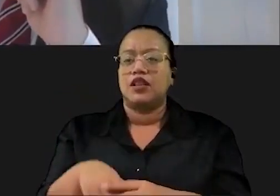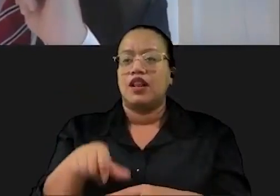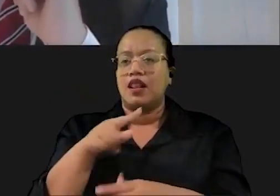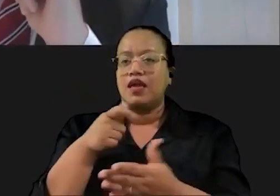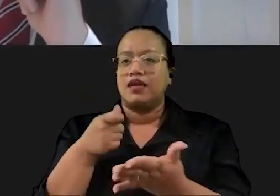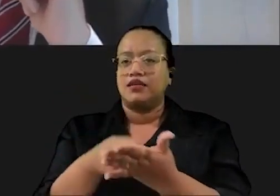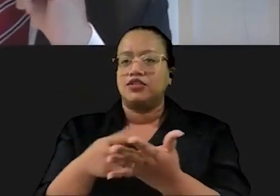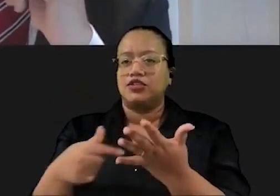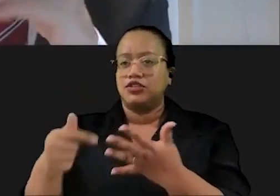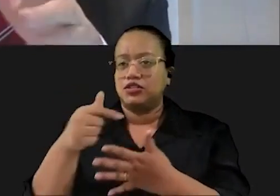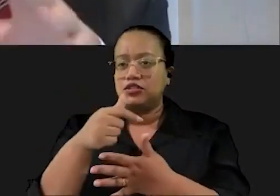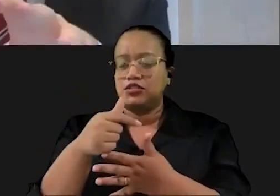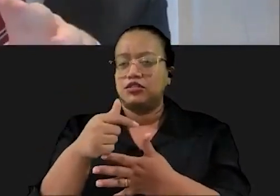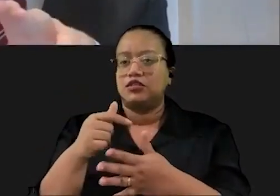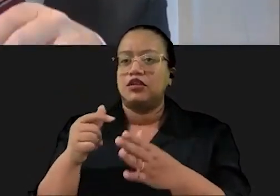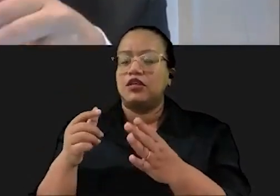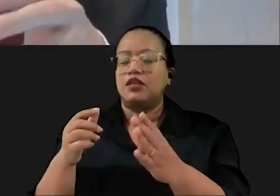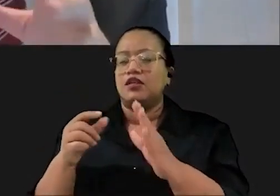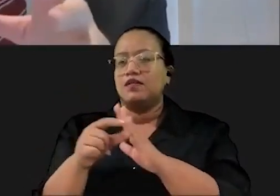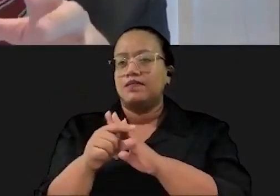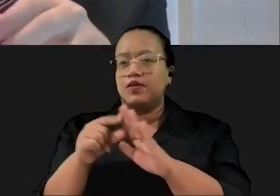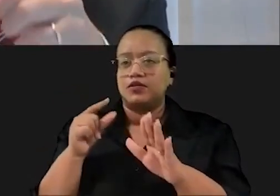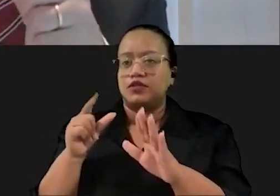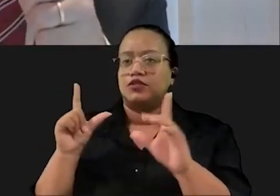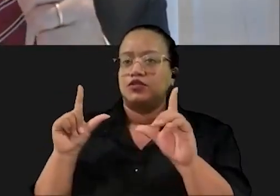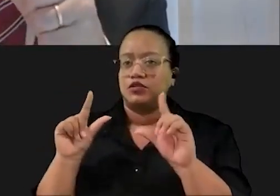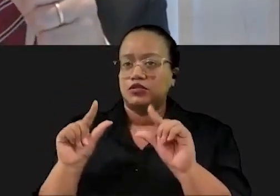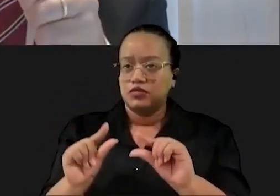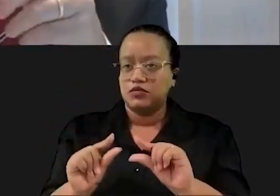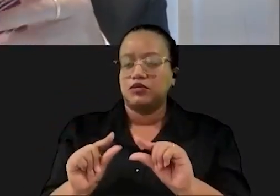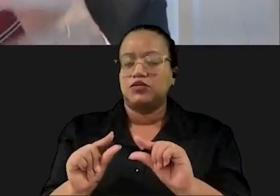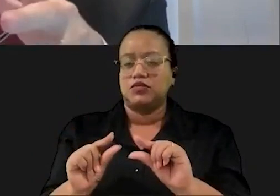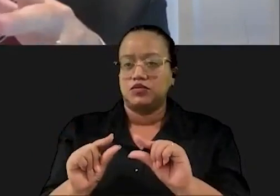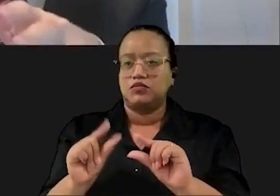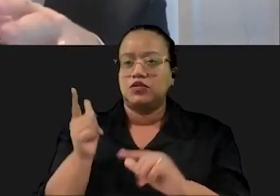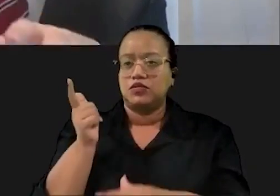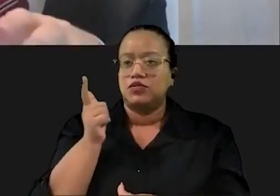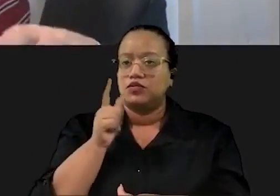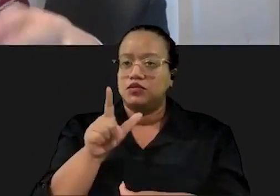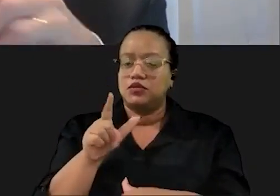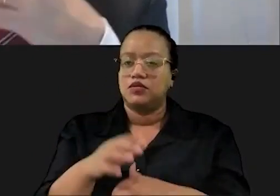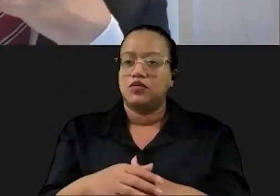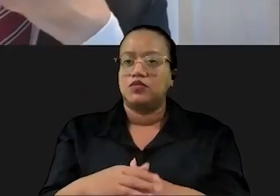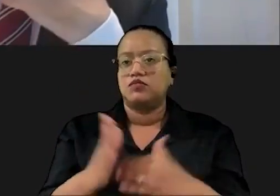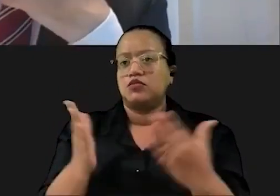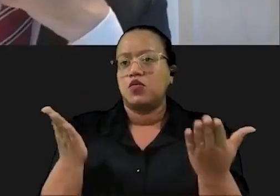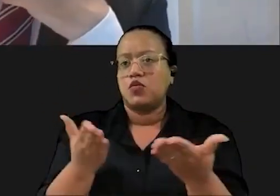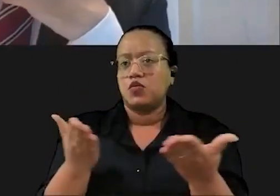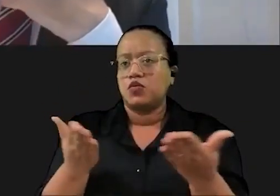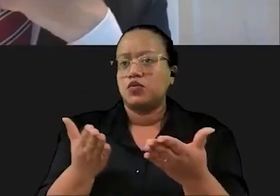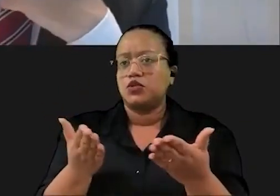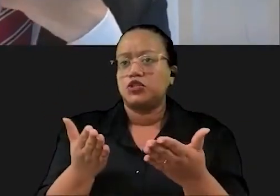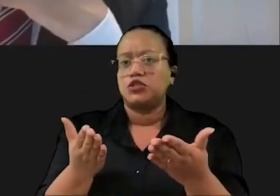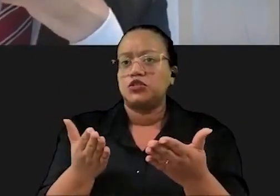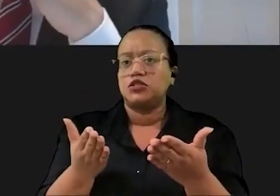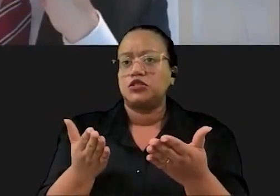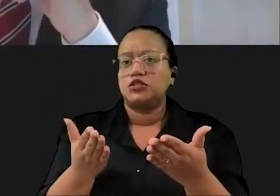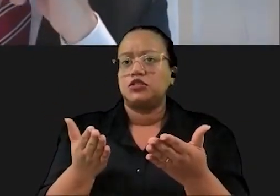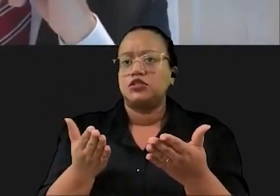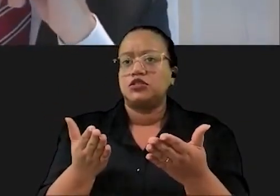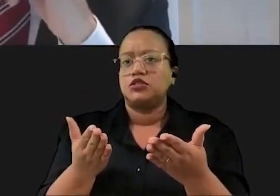diminuiu bastante, a ponto de hoje a gente não ter um número relevante de processos dentro desse fluxo, em